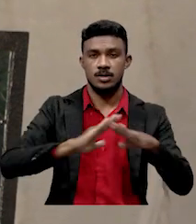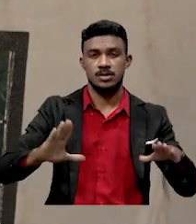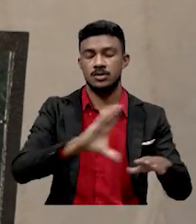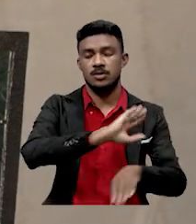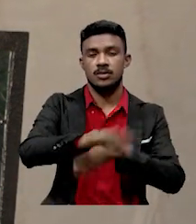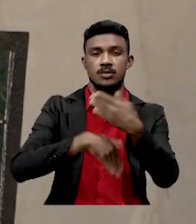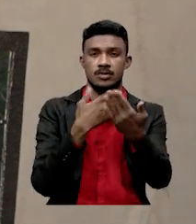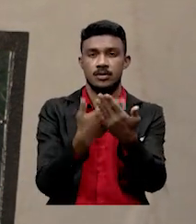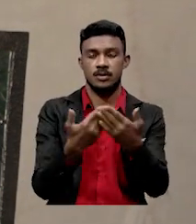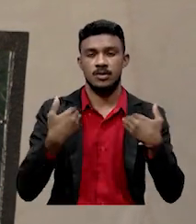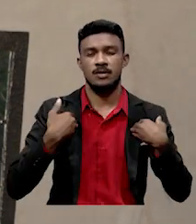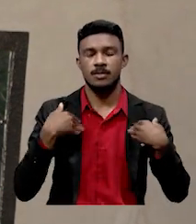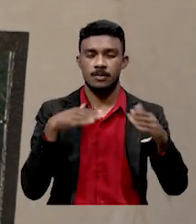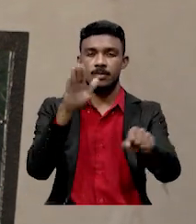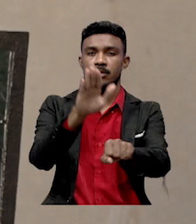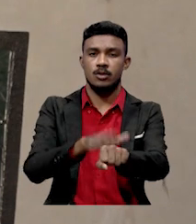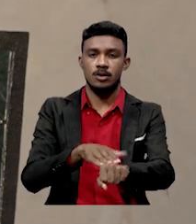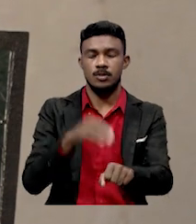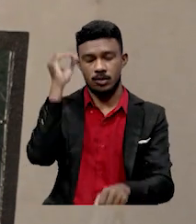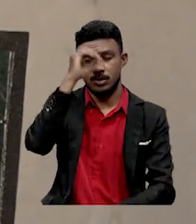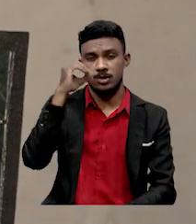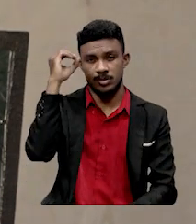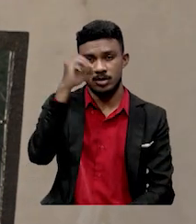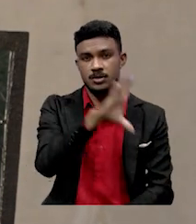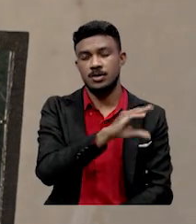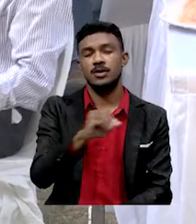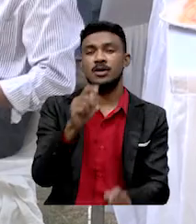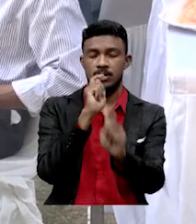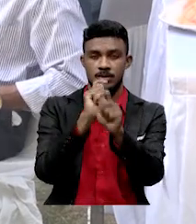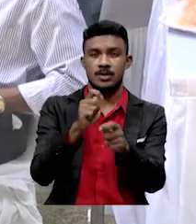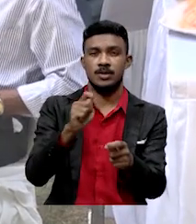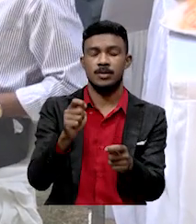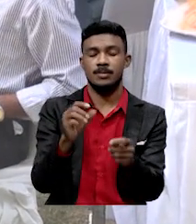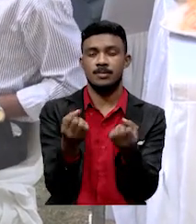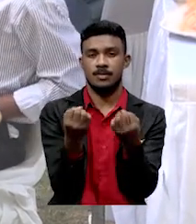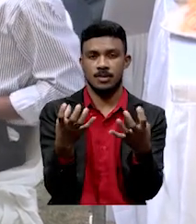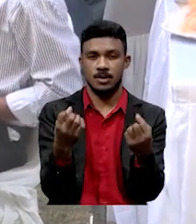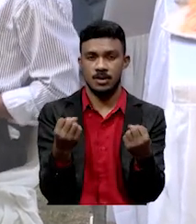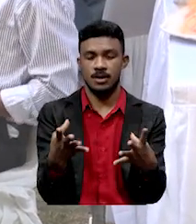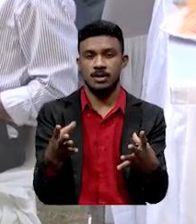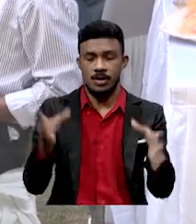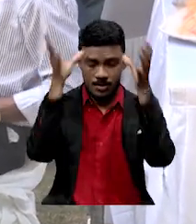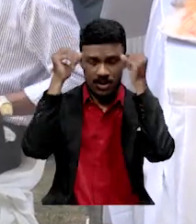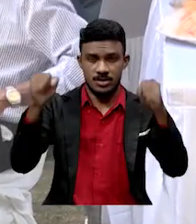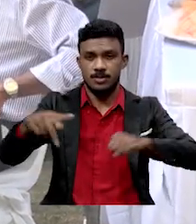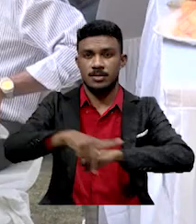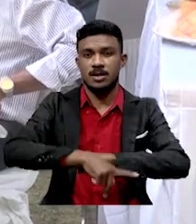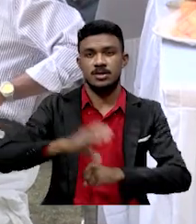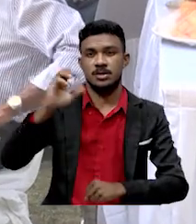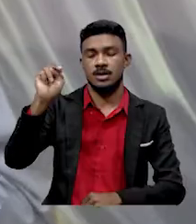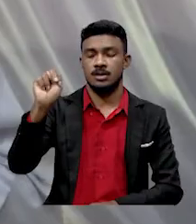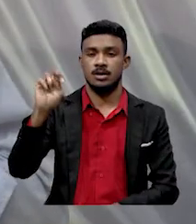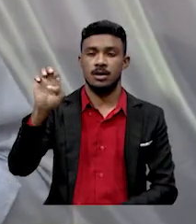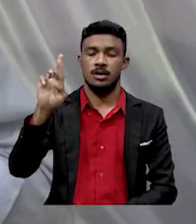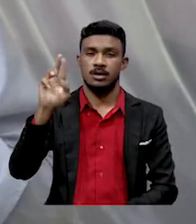todo, mobiliza Observador, Monitor, Rio Marinho. No Nemos, presidente partido Xenrate, Cairala